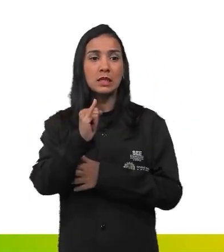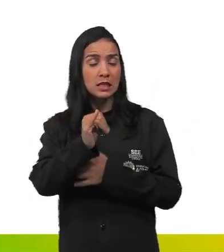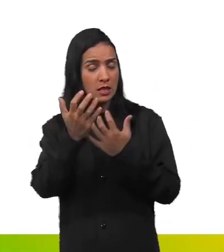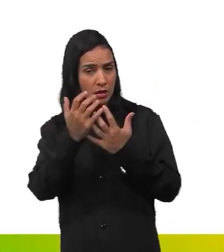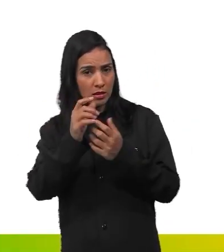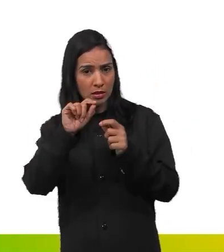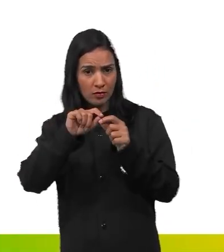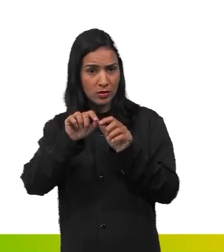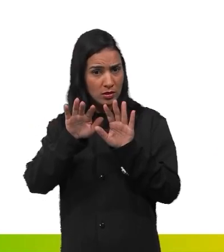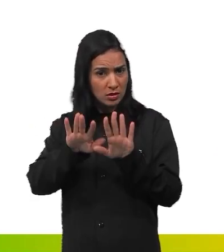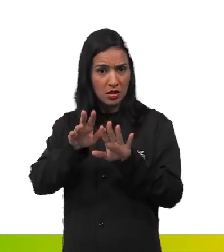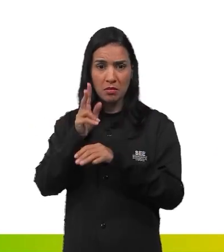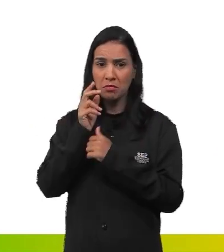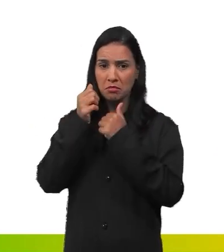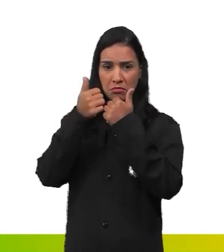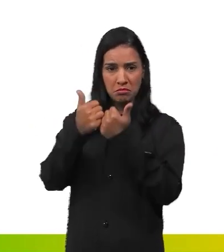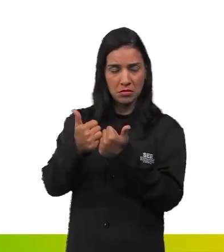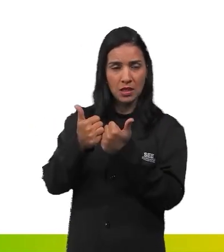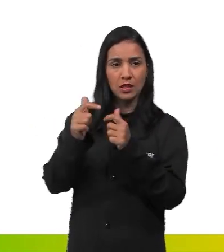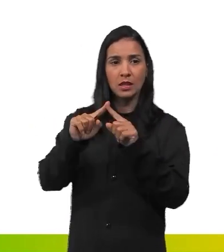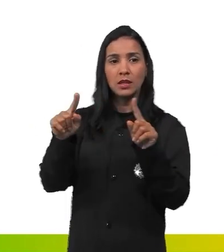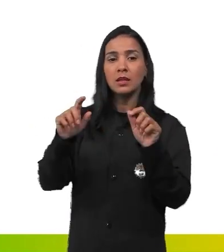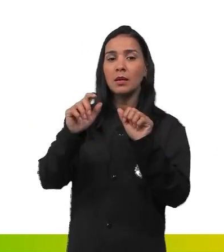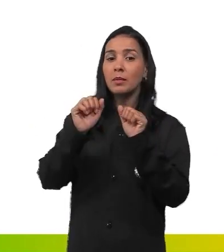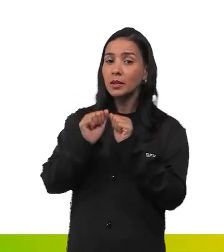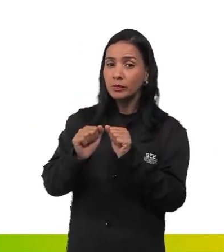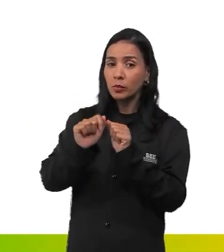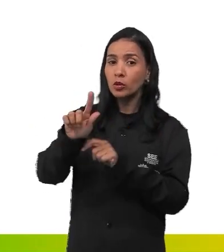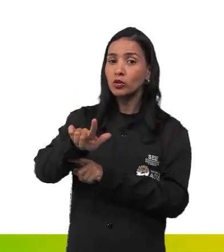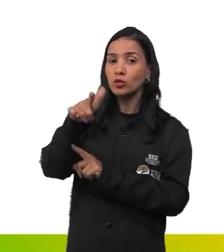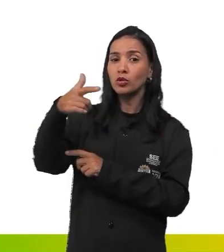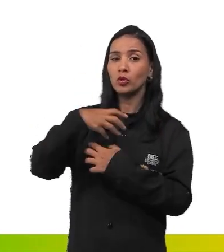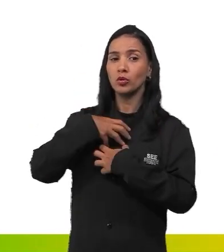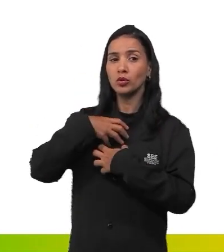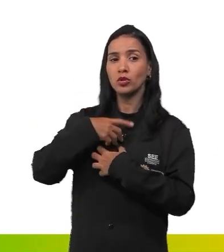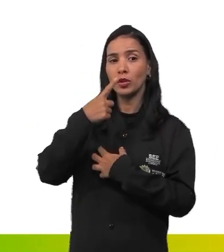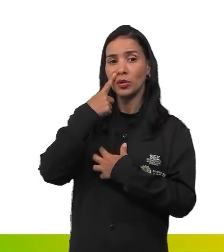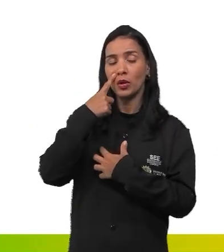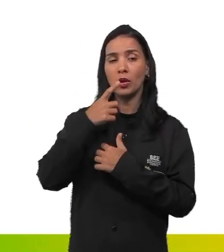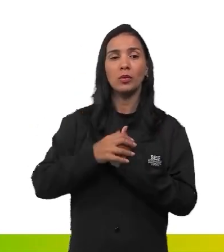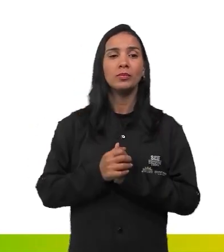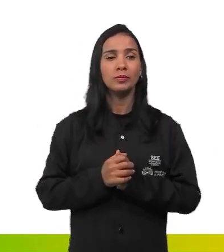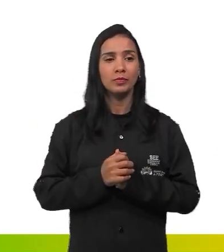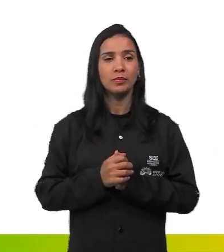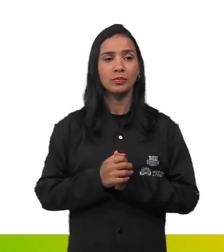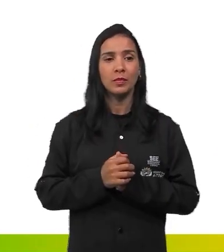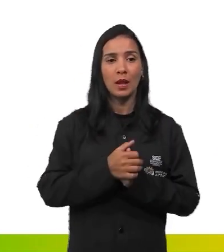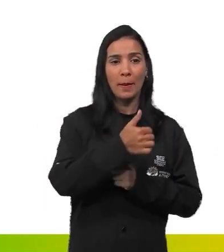você poderia ter pensado assim, com o seguinte raciocínio. Pega